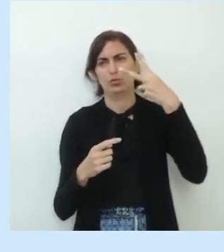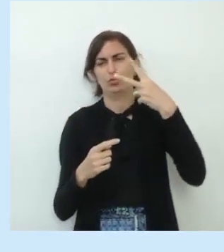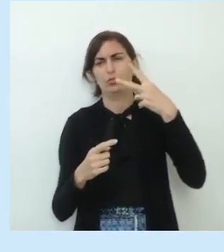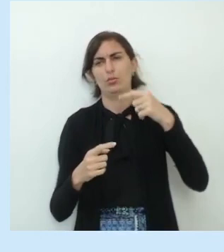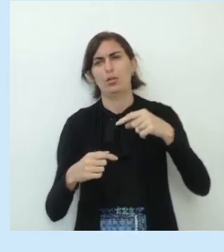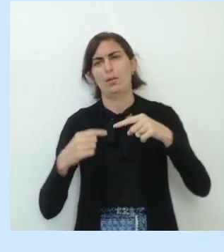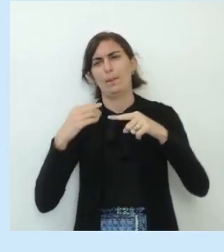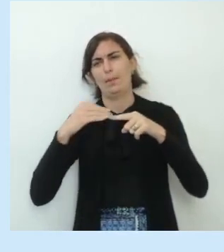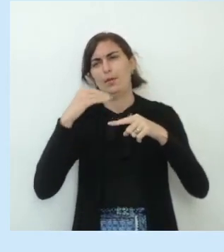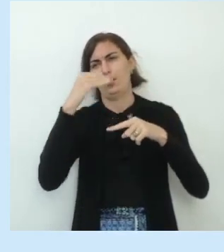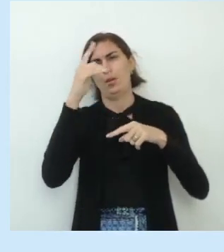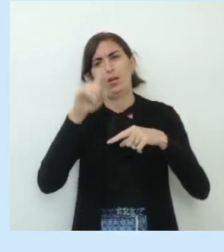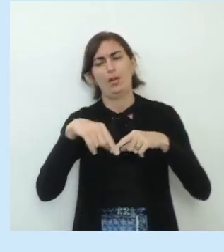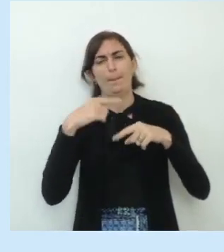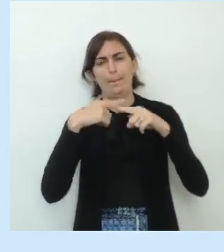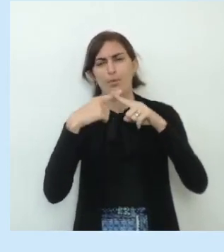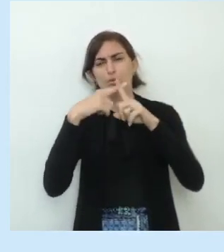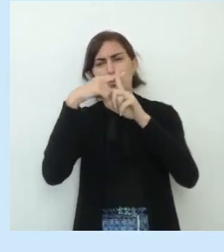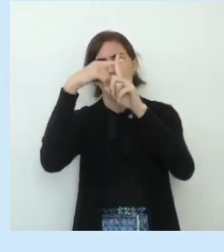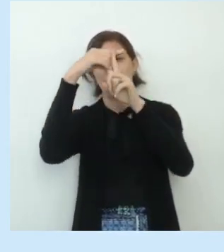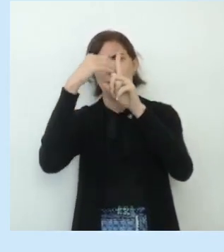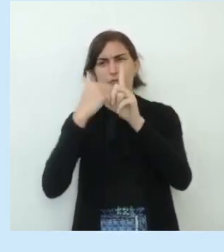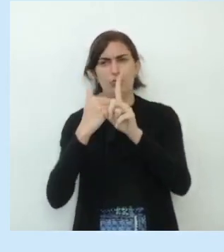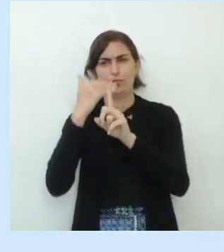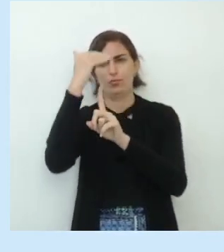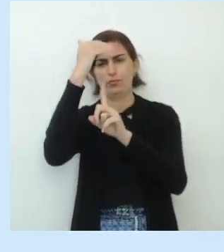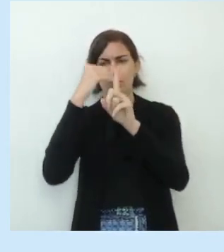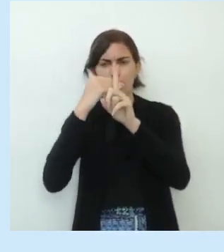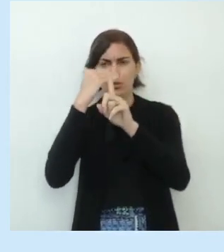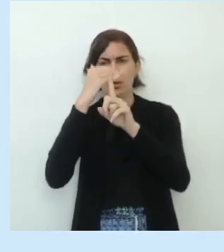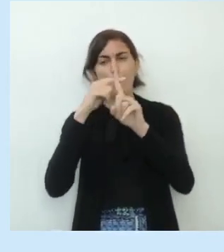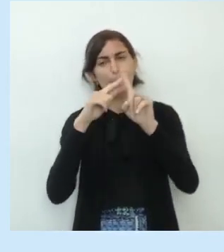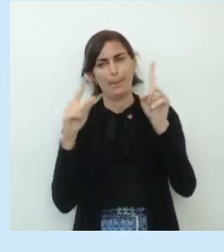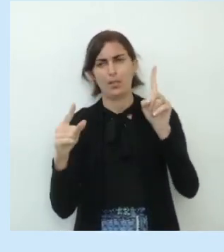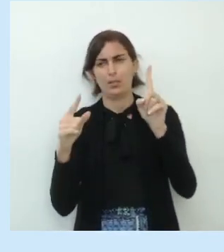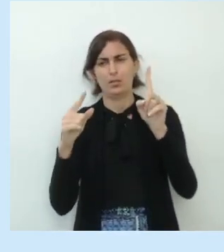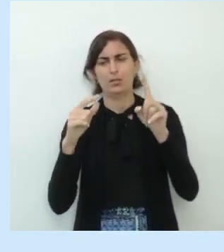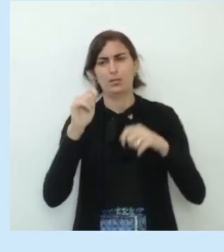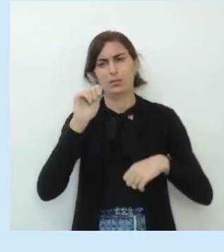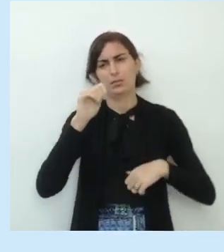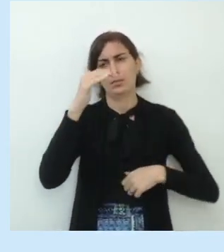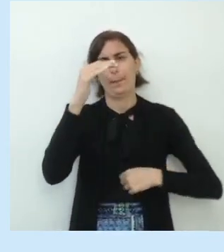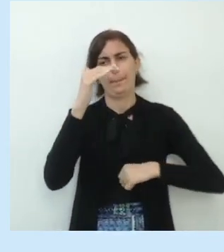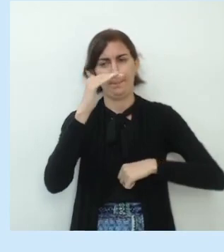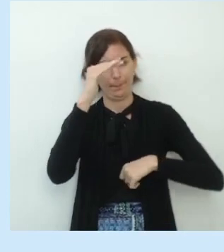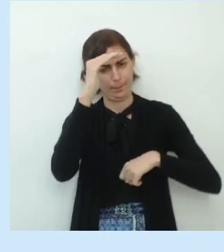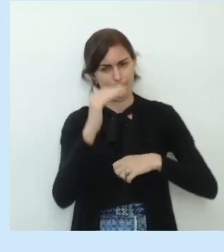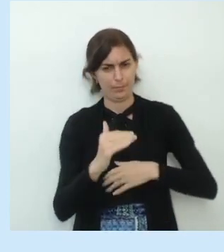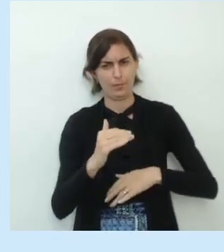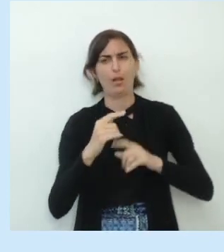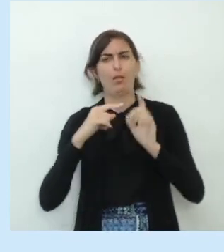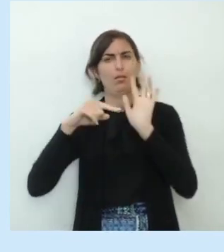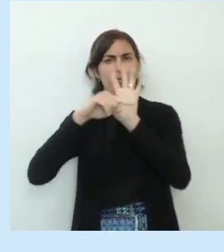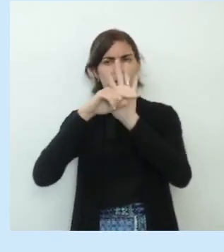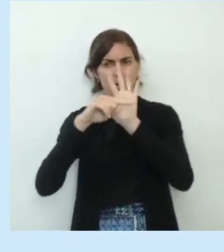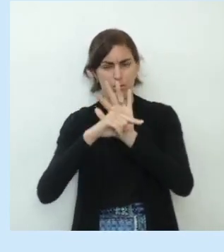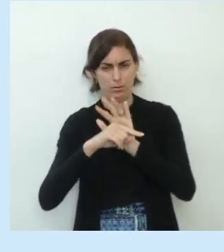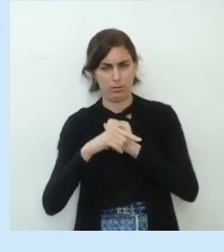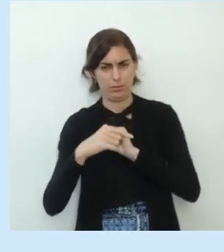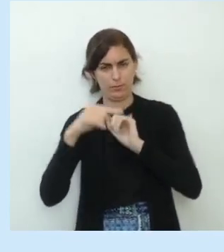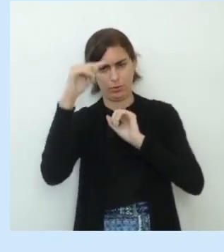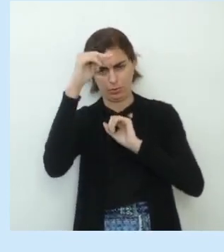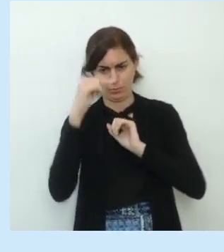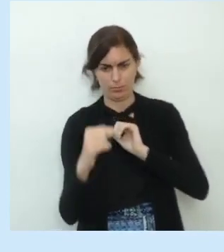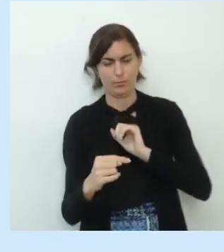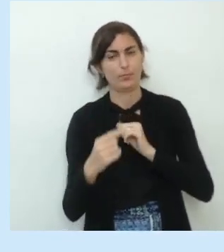quadrante ainda é positivo para as ordenadas, mas para as abscissas elas são negativas, tá bom?